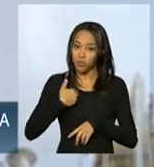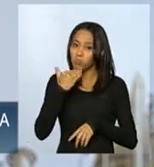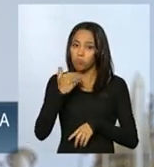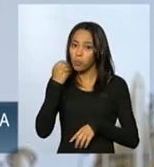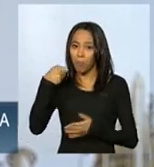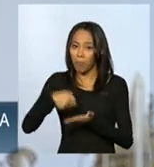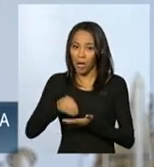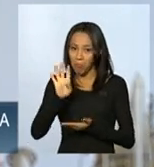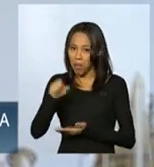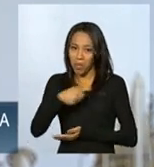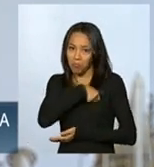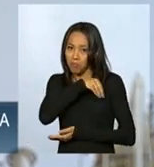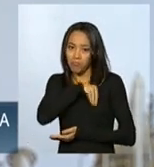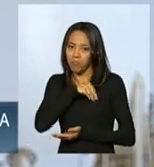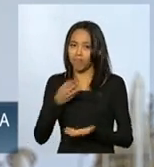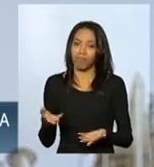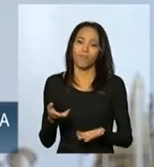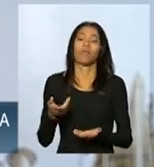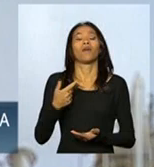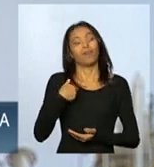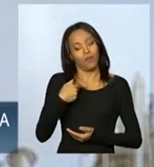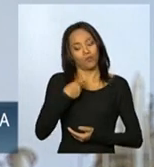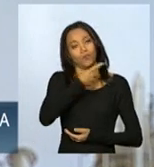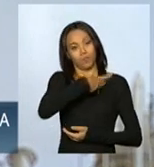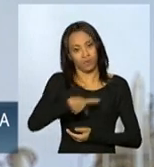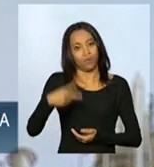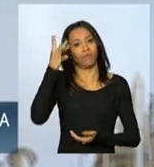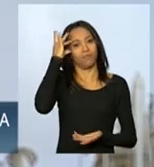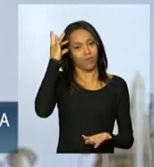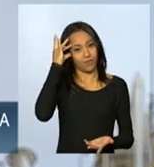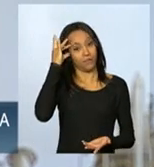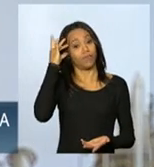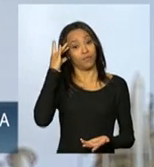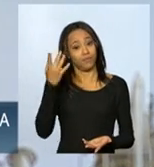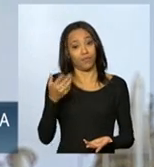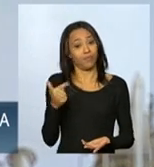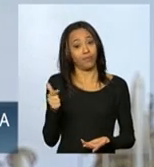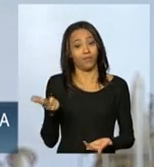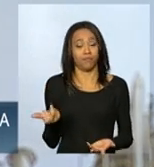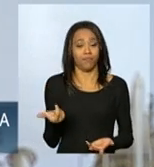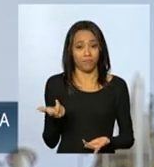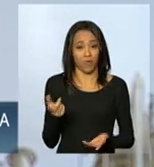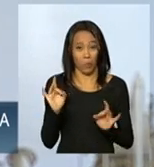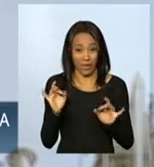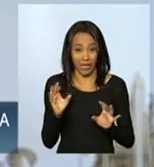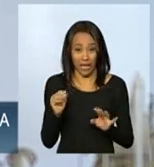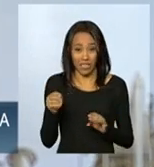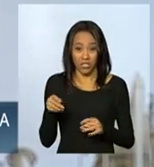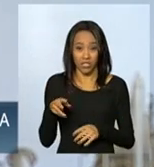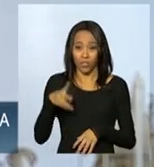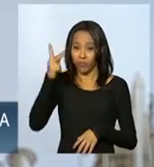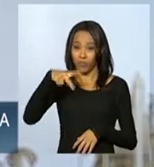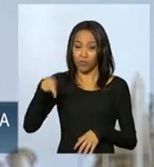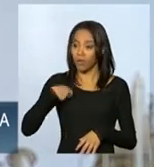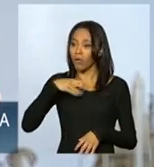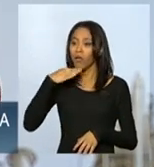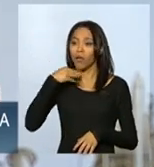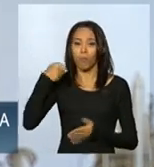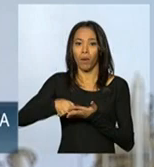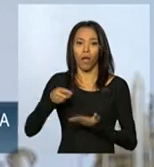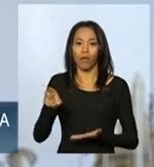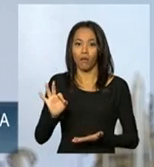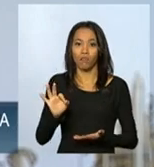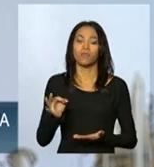digo para vocês, sou presidenta da República, que não tem, não. Nós precisamos